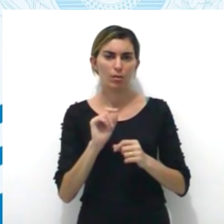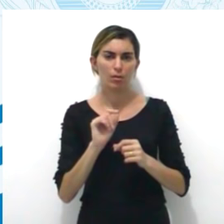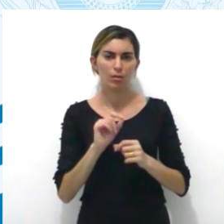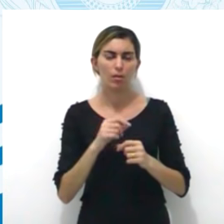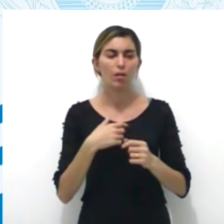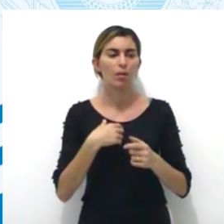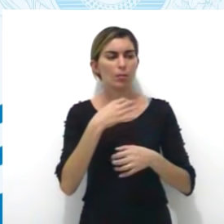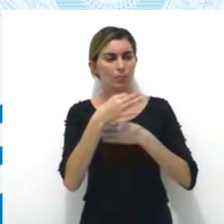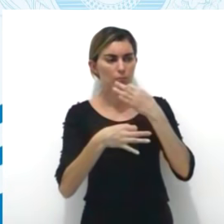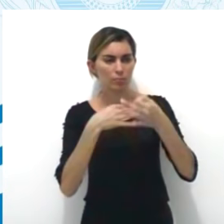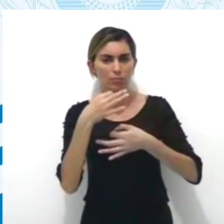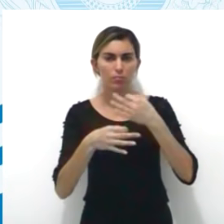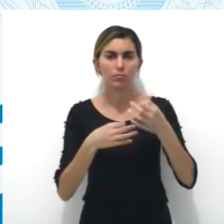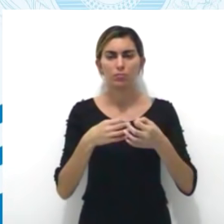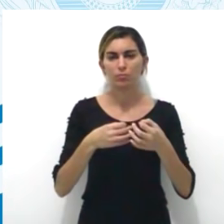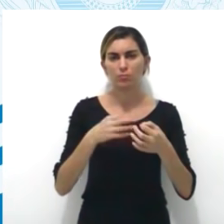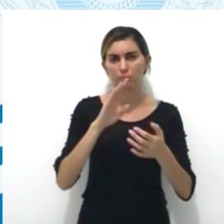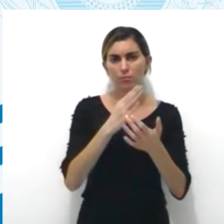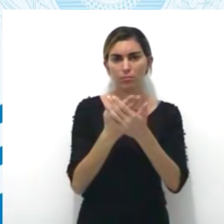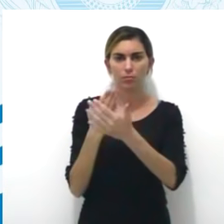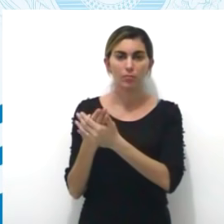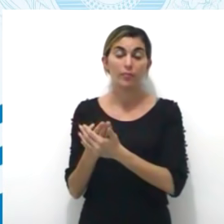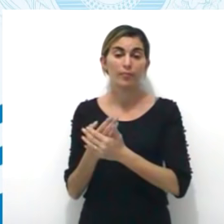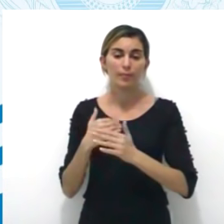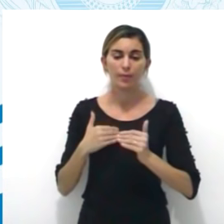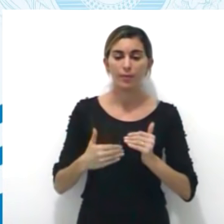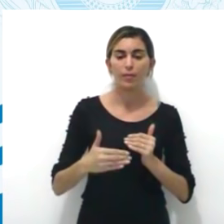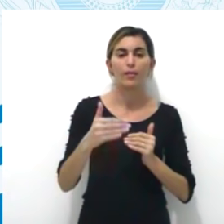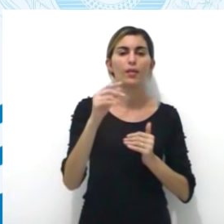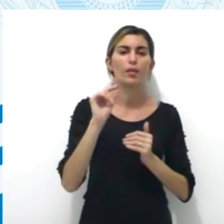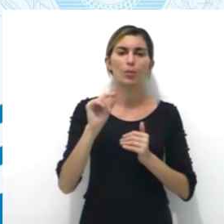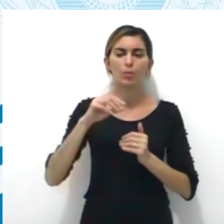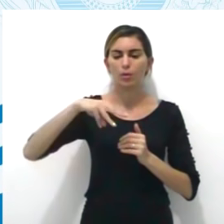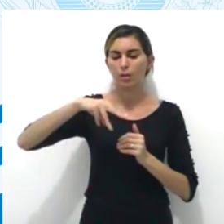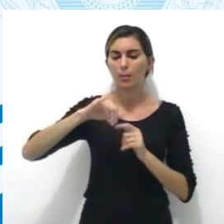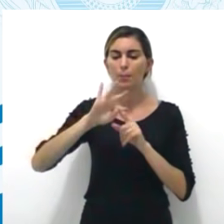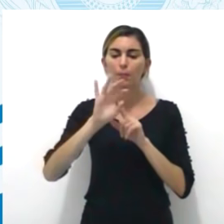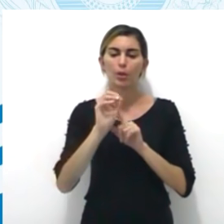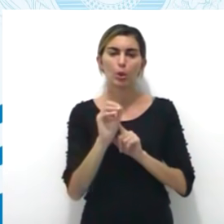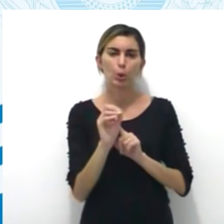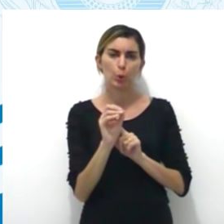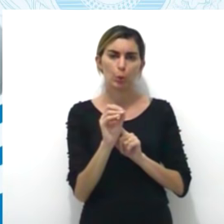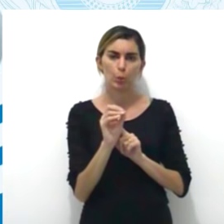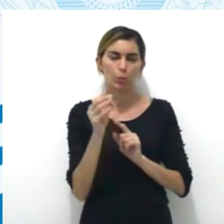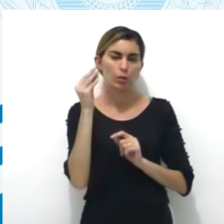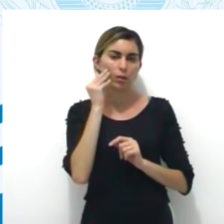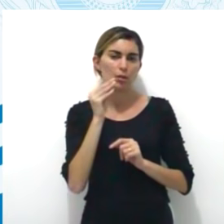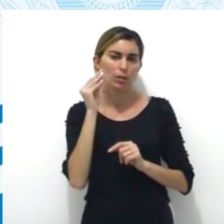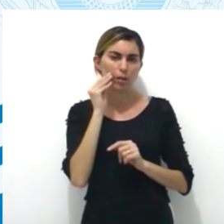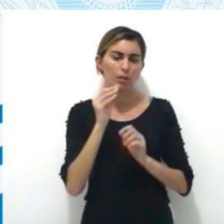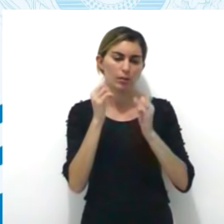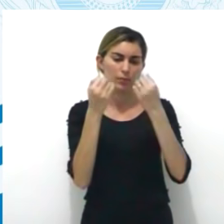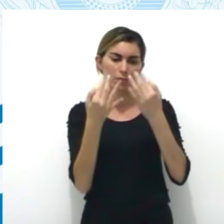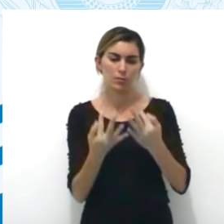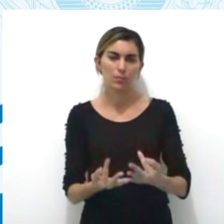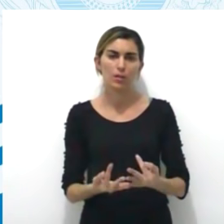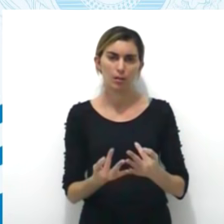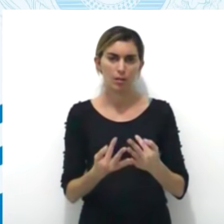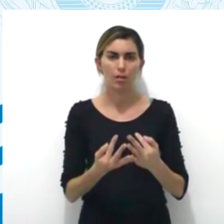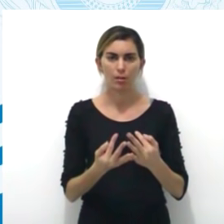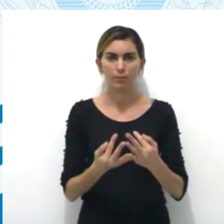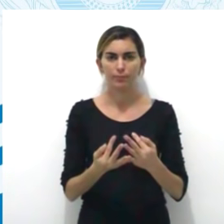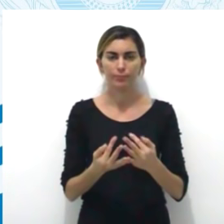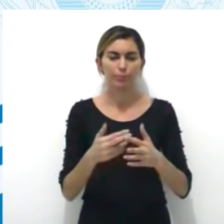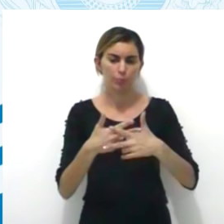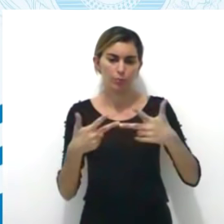basearam suas opiniões e crenças através do mito na tentativa de explicar a